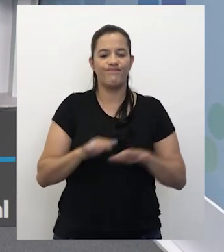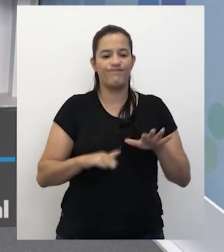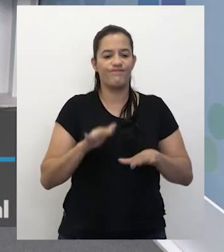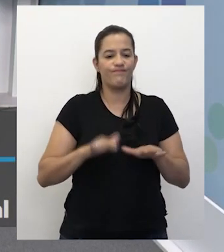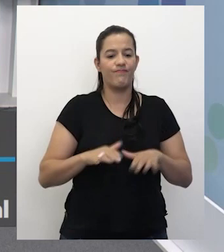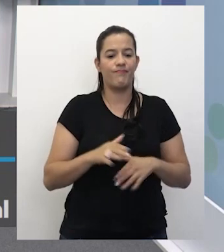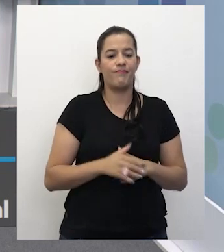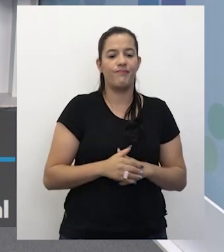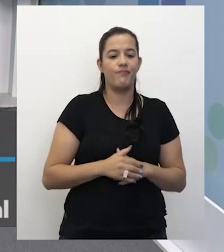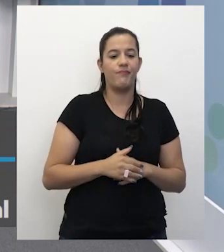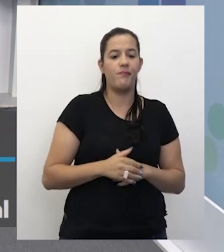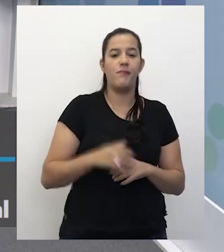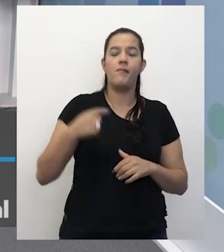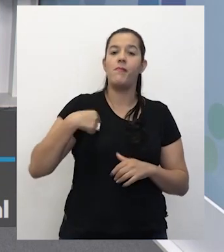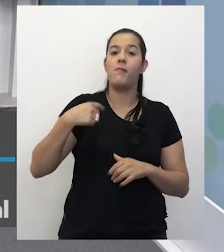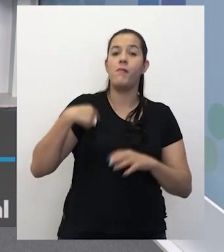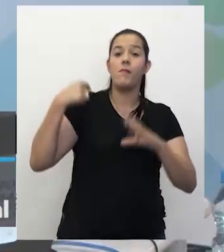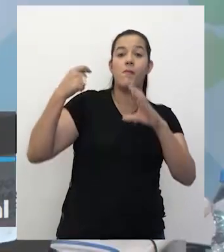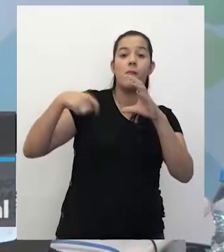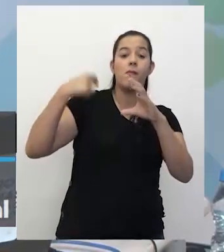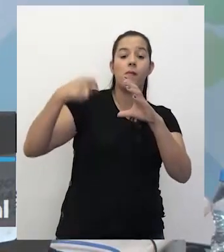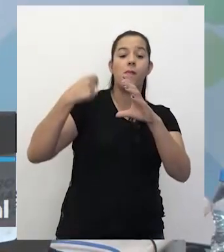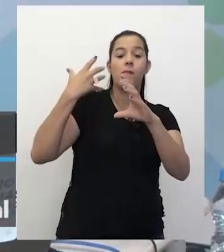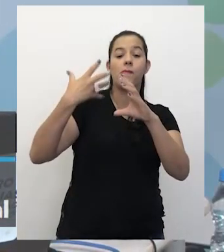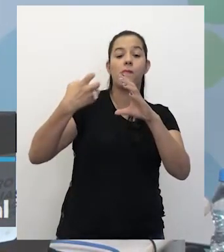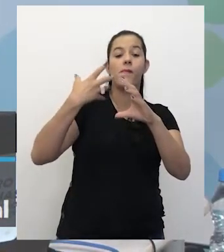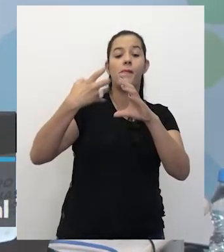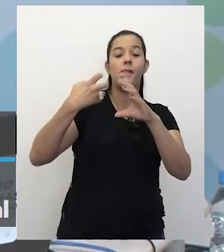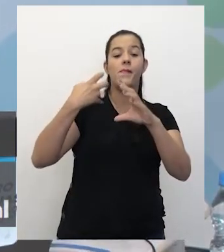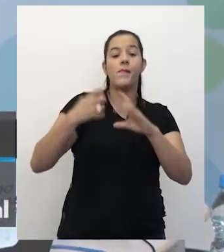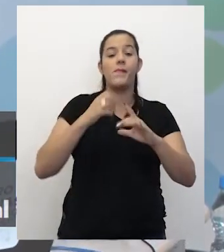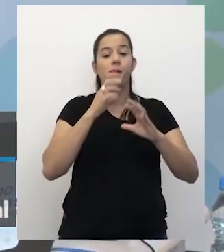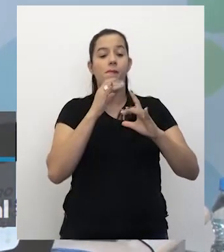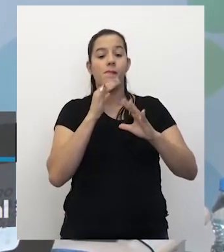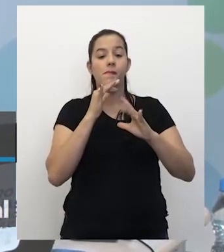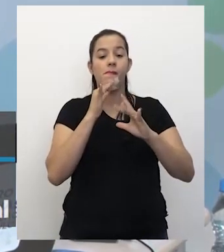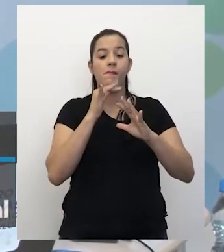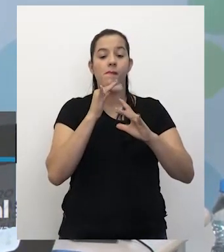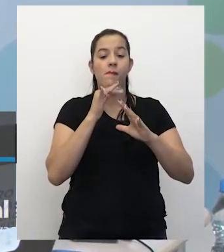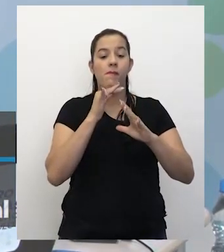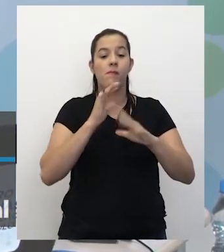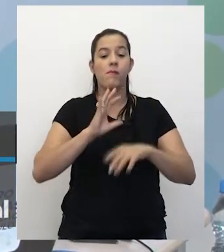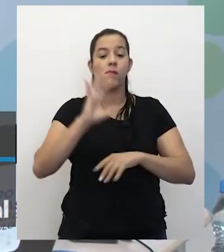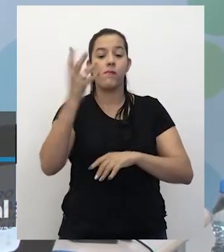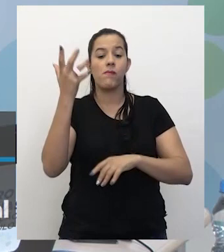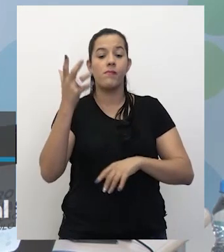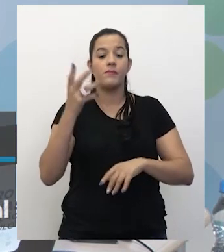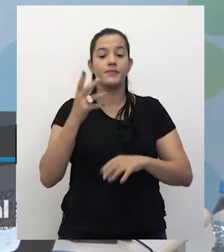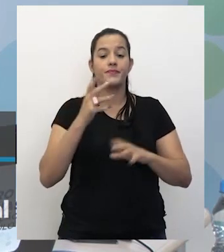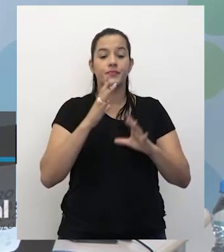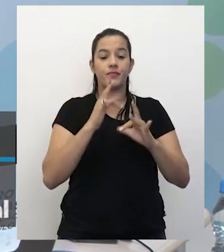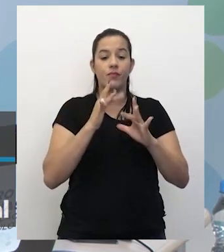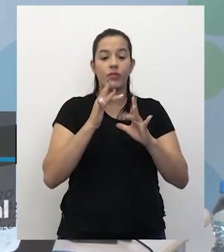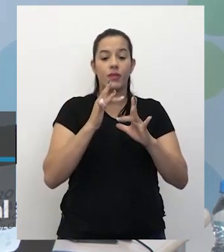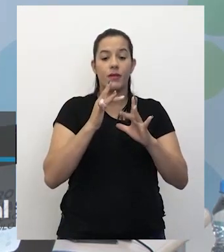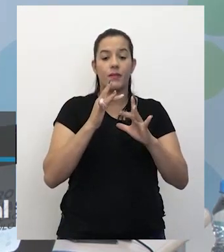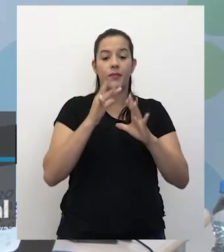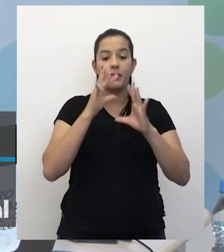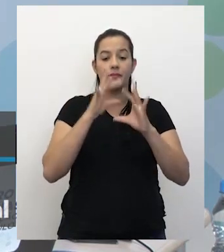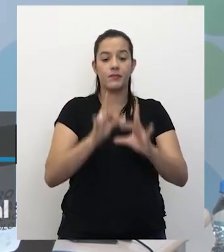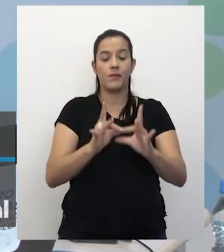estava gravando a música especial, eu estava tocando clarinete e aconteceu O clarinete, se você não sopra direito, ele dá um